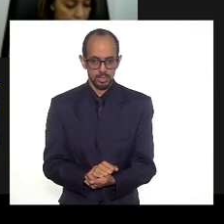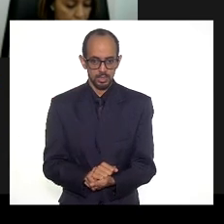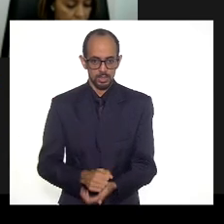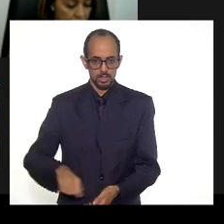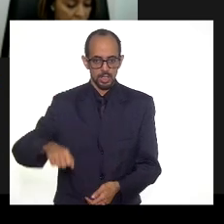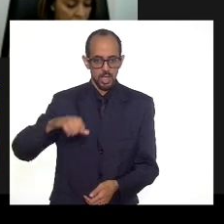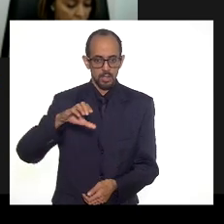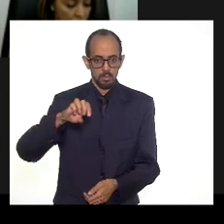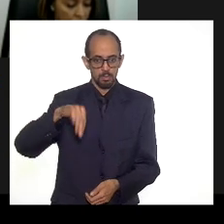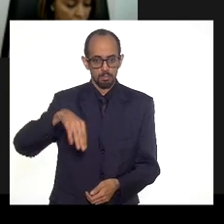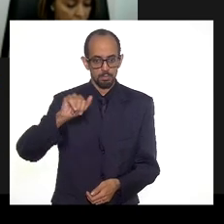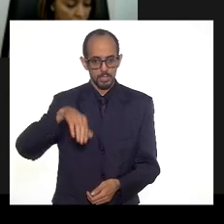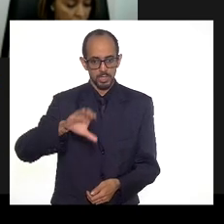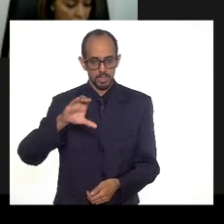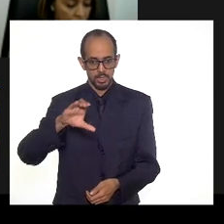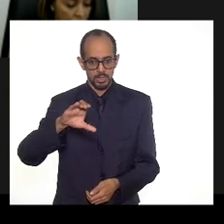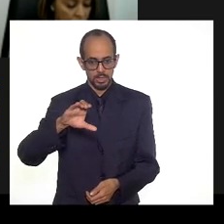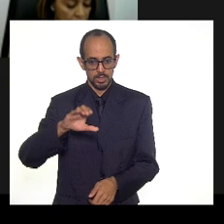Deputado Carlos Mink.